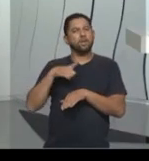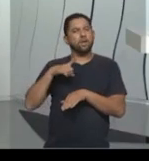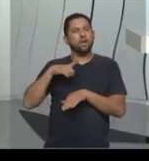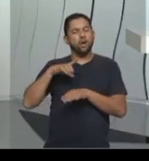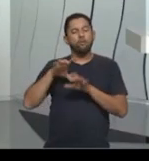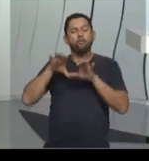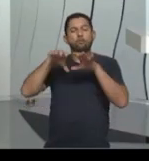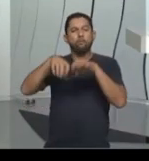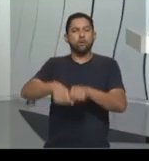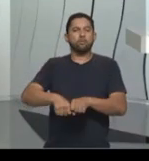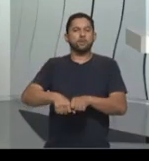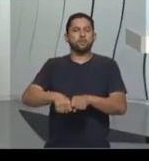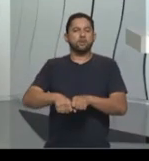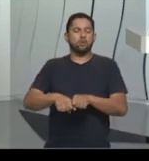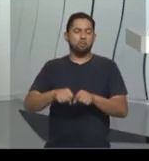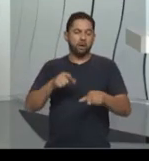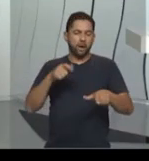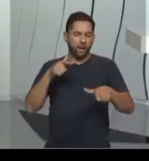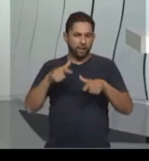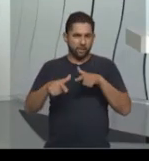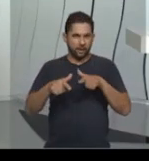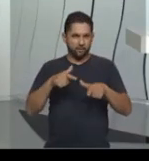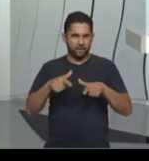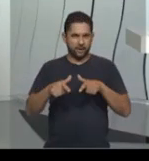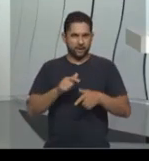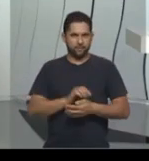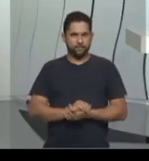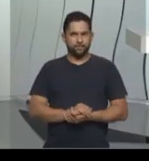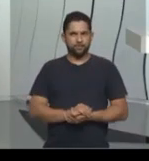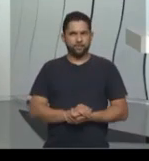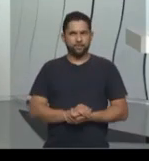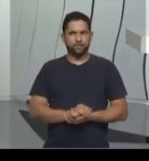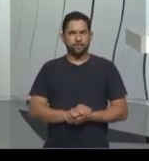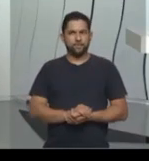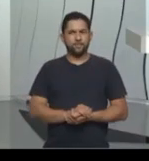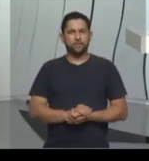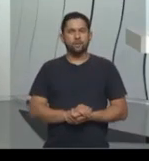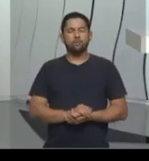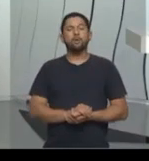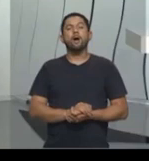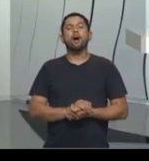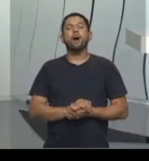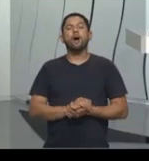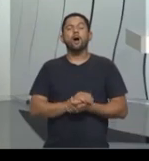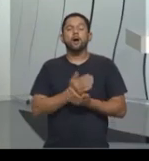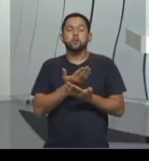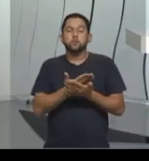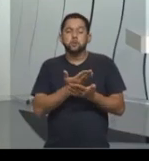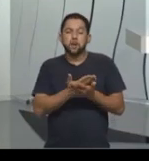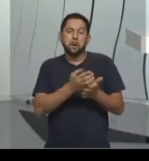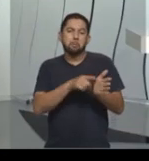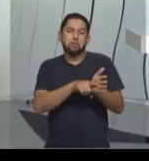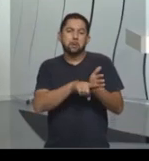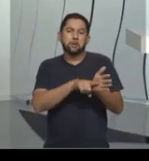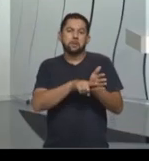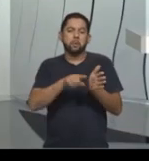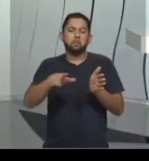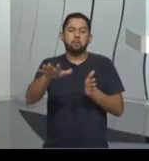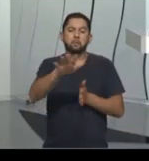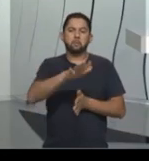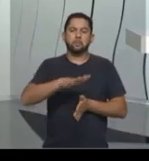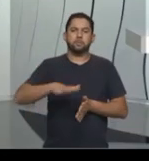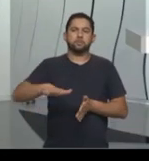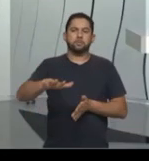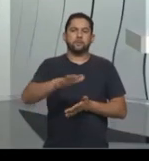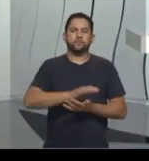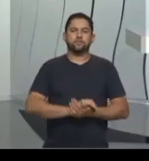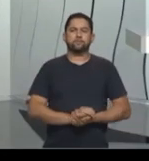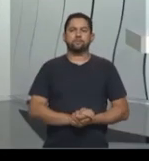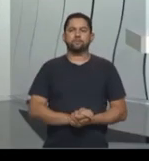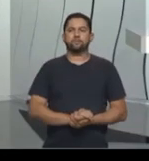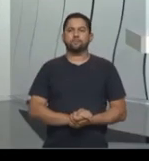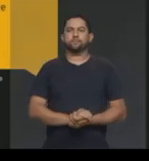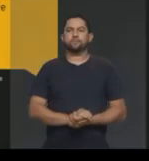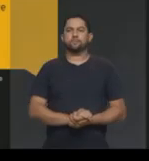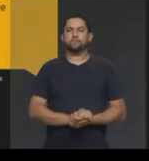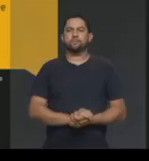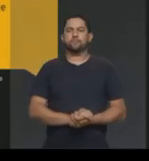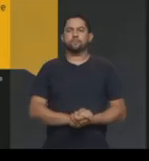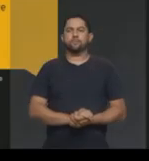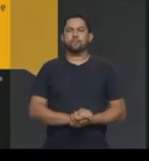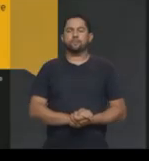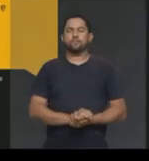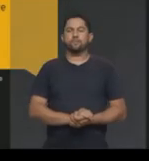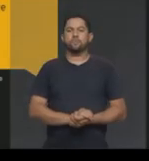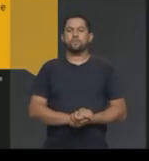poder trabalhar aí essa questão de estudo do espaço, né, essas análises que vão ser feitas, tá? O